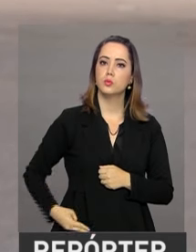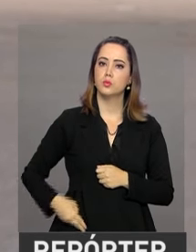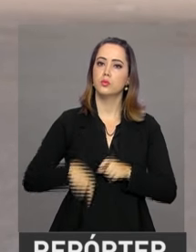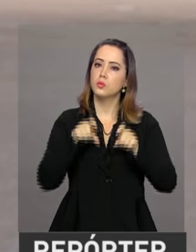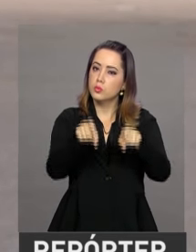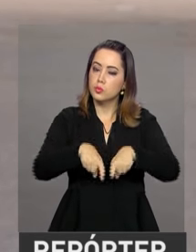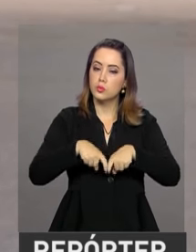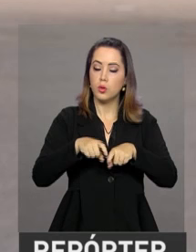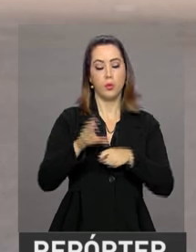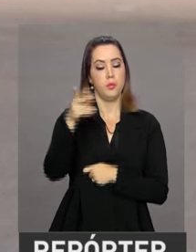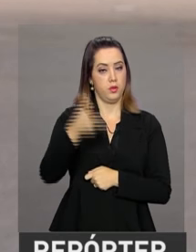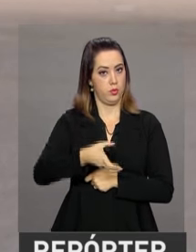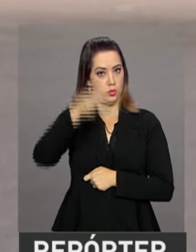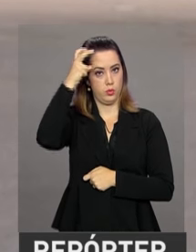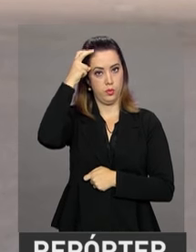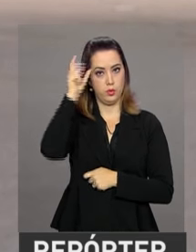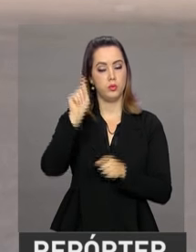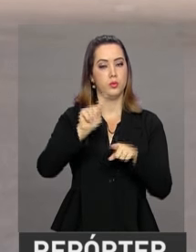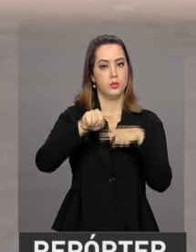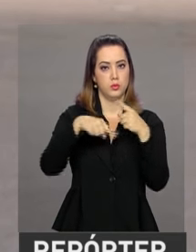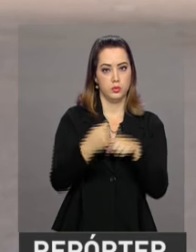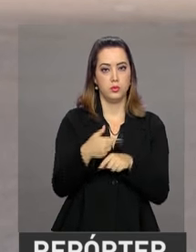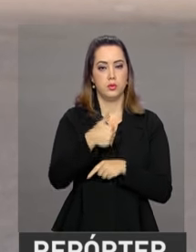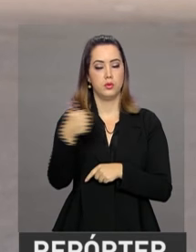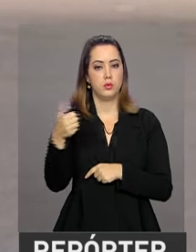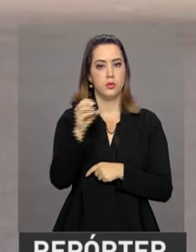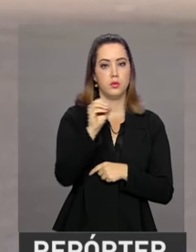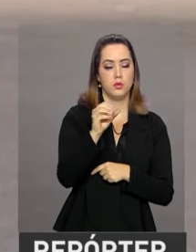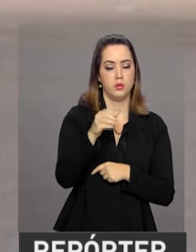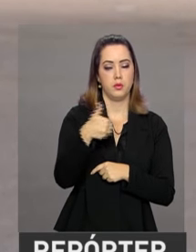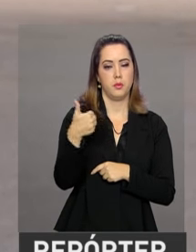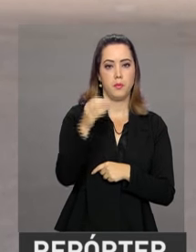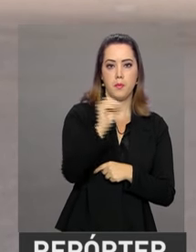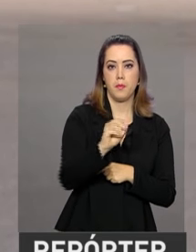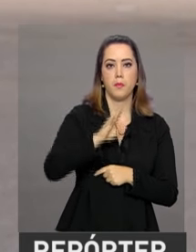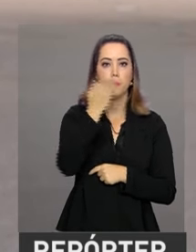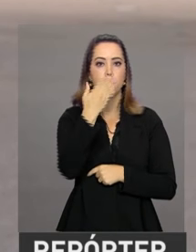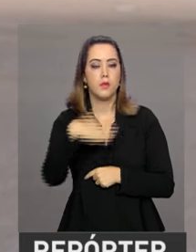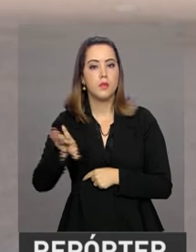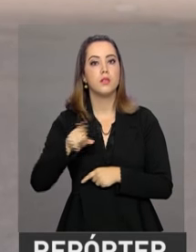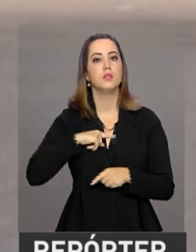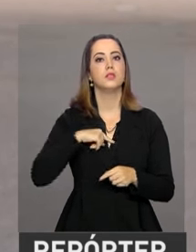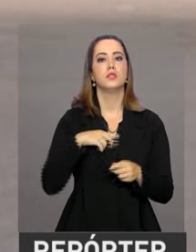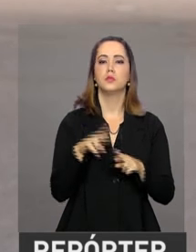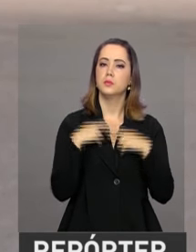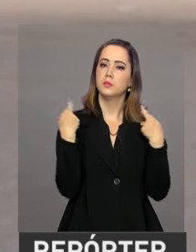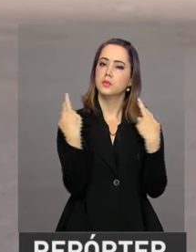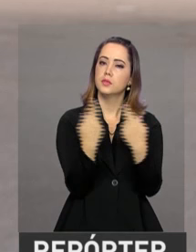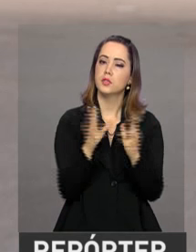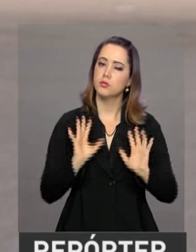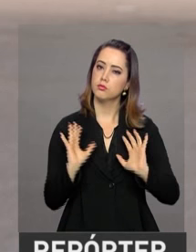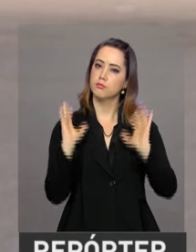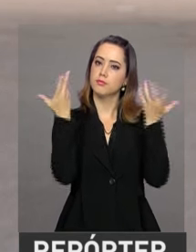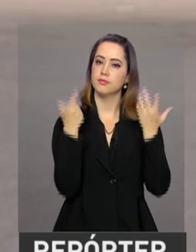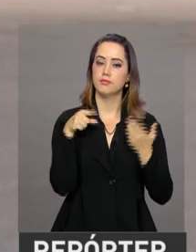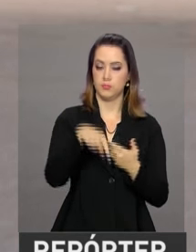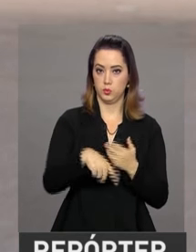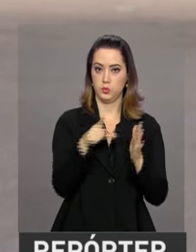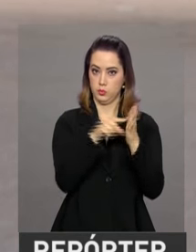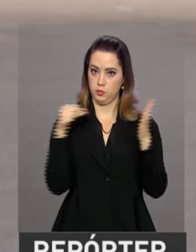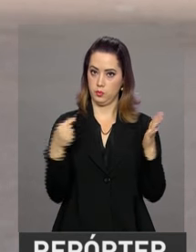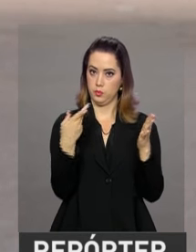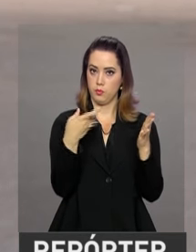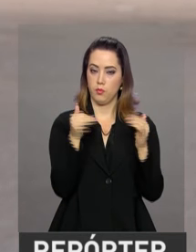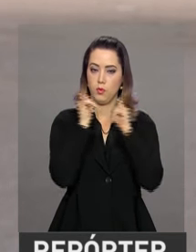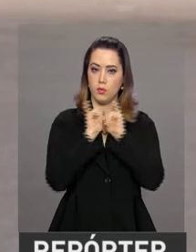aqui no Palácio do Planalto. Na sequência, às 10h30, o presidente em exercício participa de uma cerimônia também aqui no Palácio do Planalto, em que devem